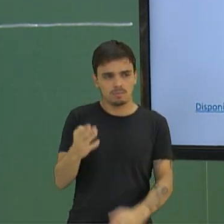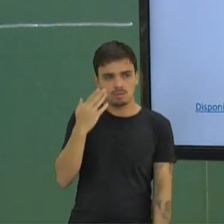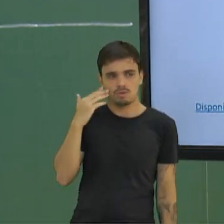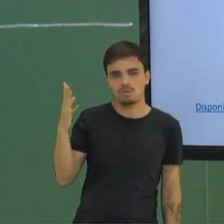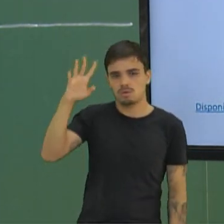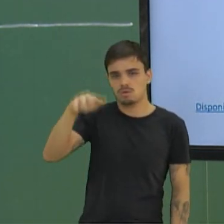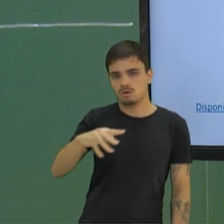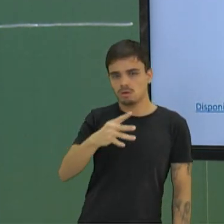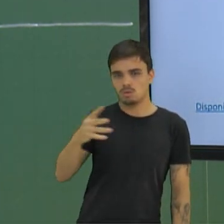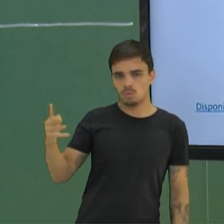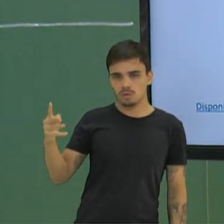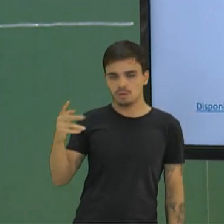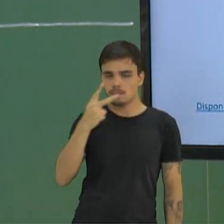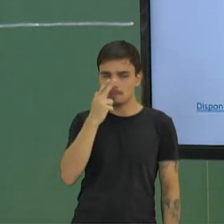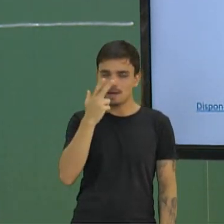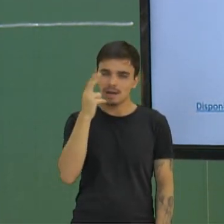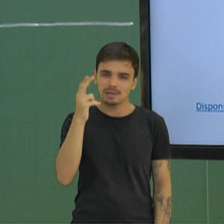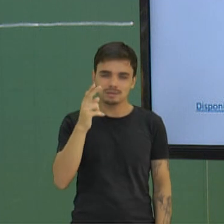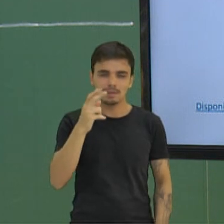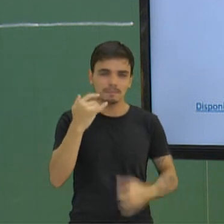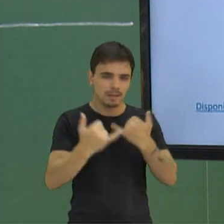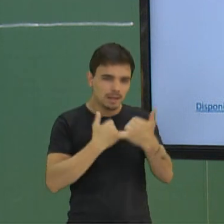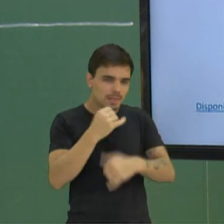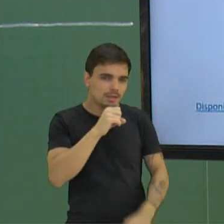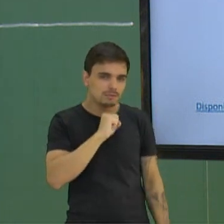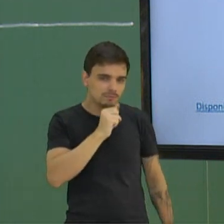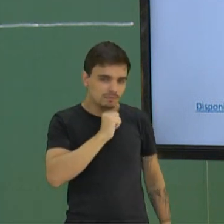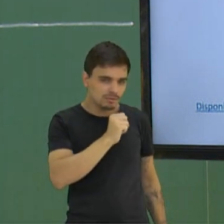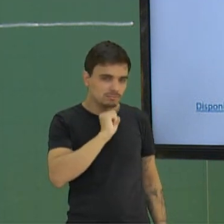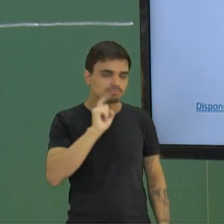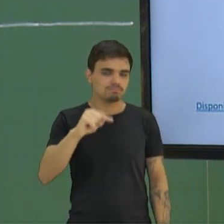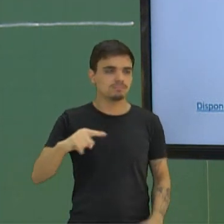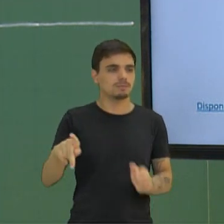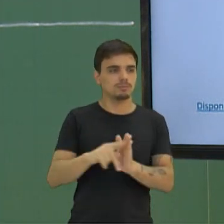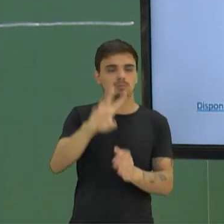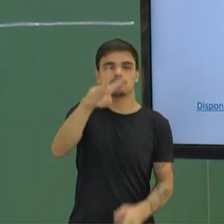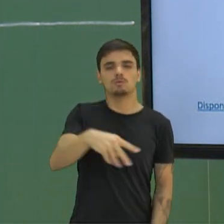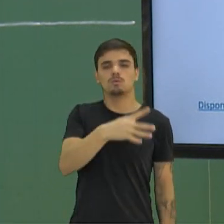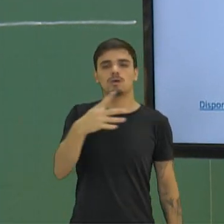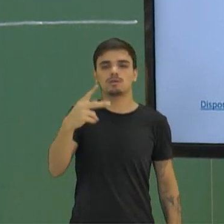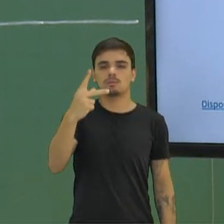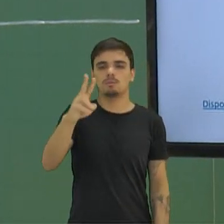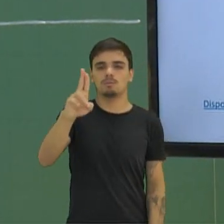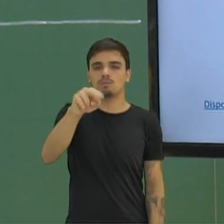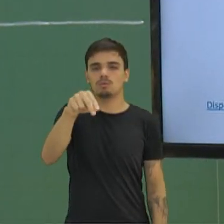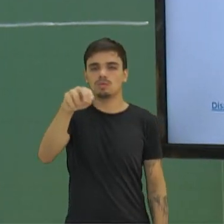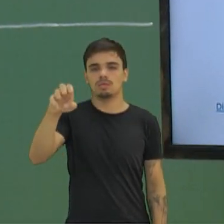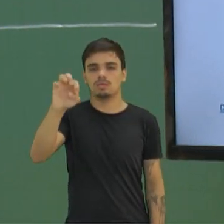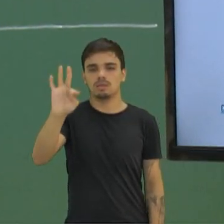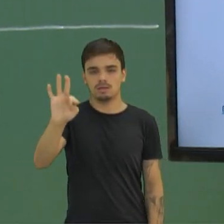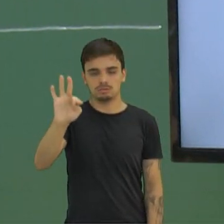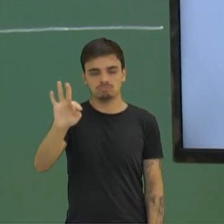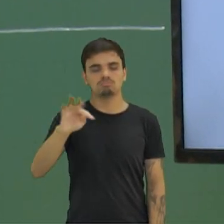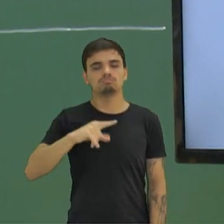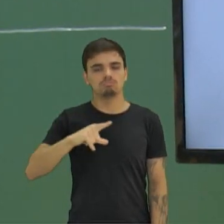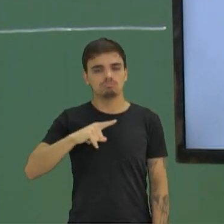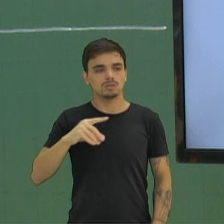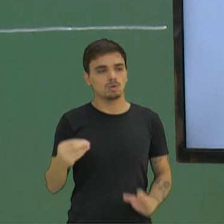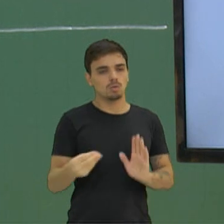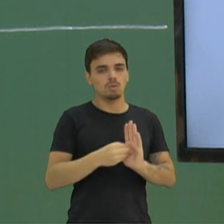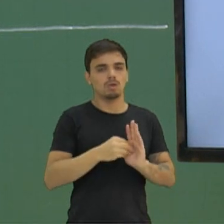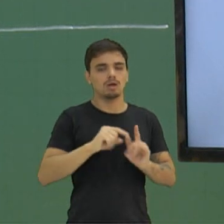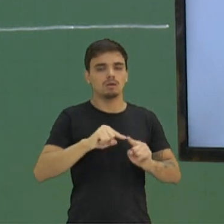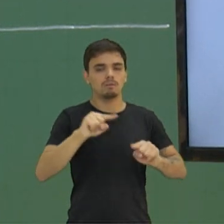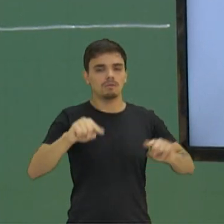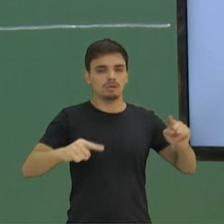quadro de por e isso que parece um jogo da velha aqui é o quadro de punnett É nesse quadro eu tenho que levar